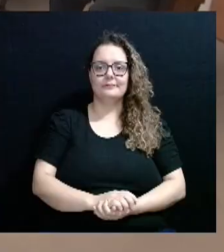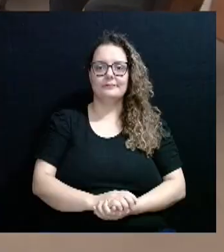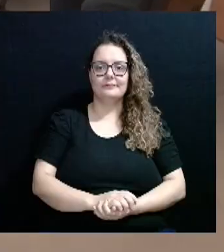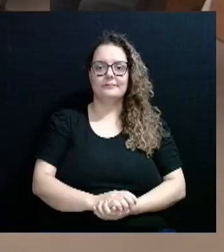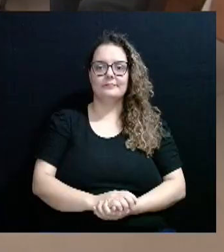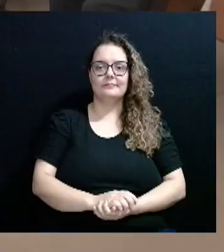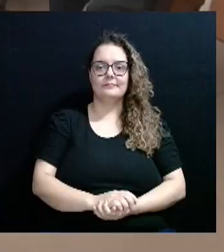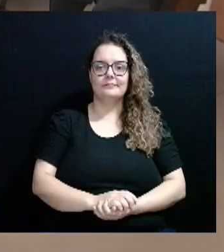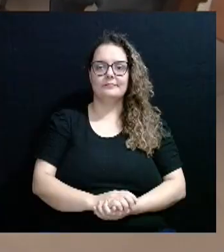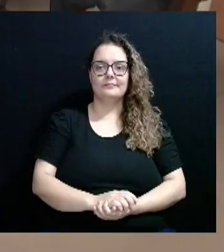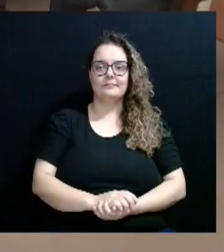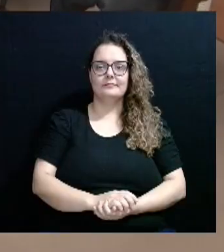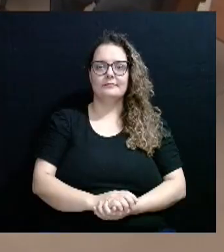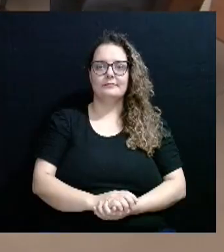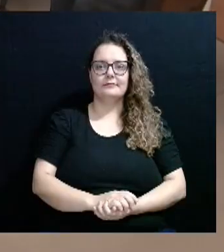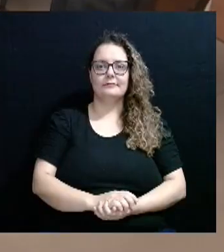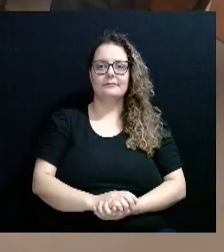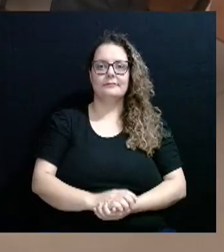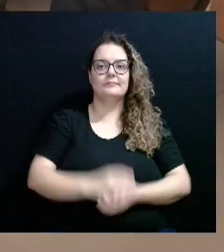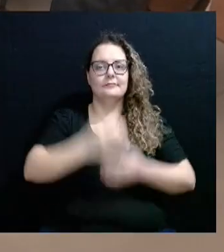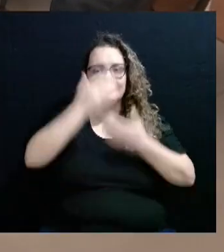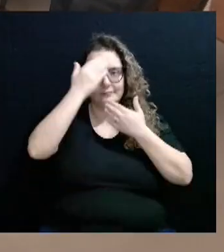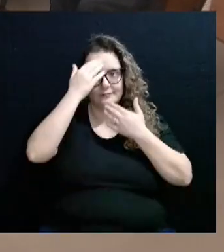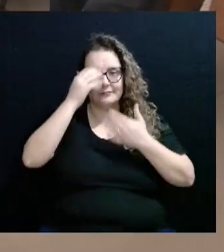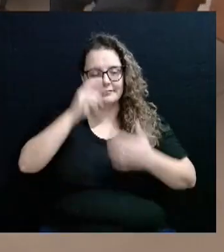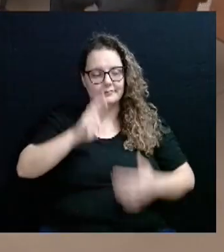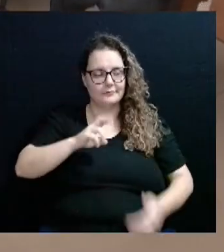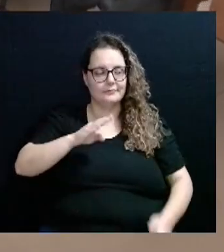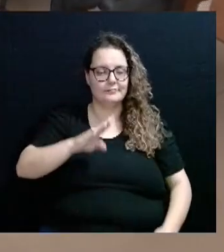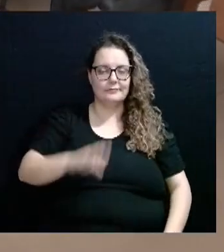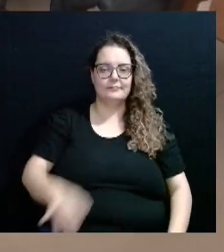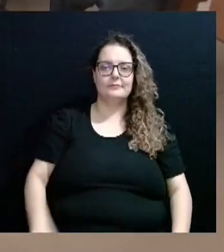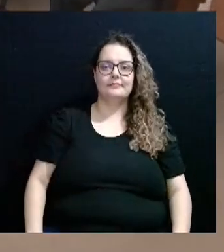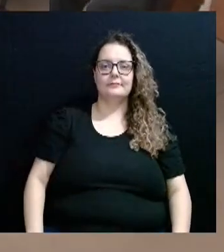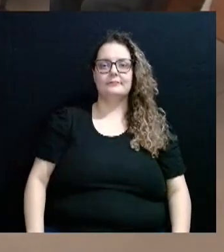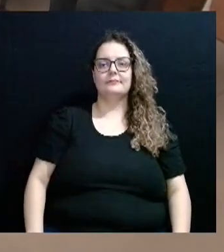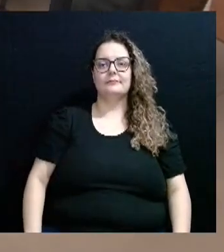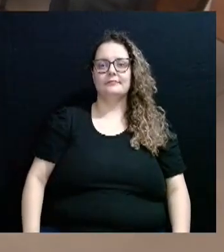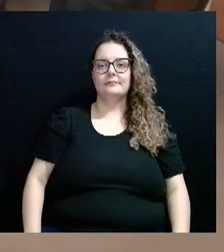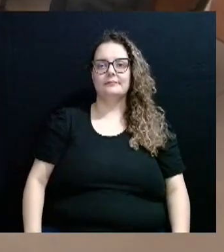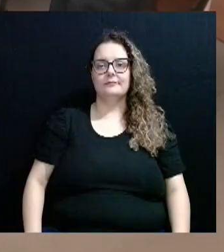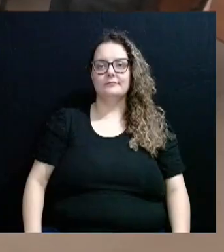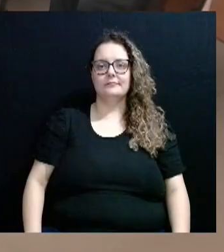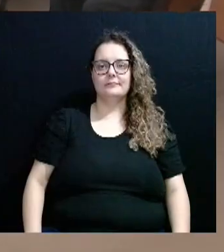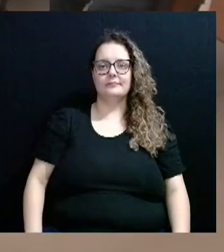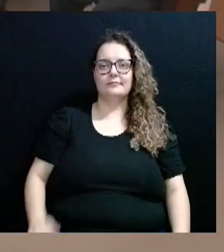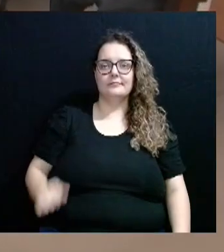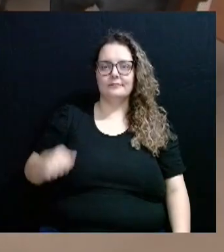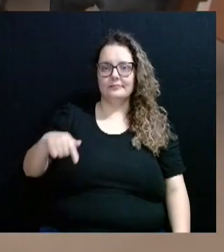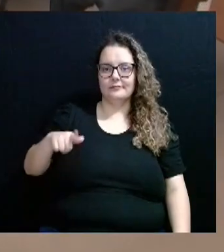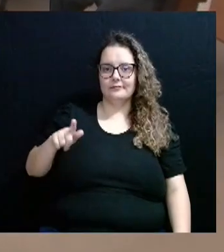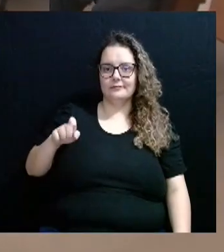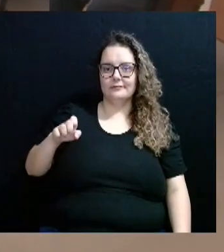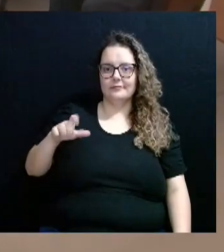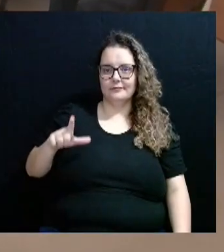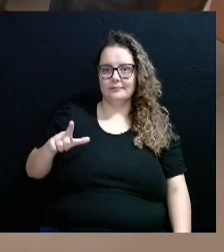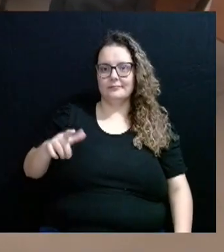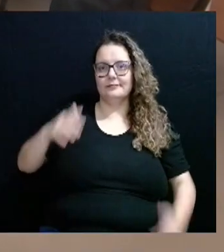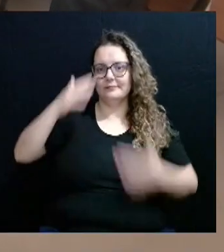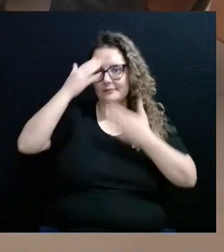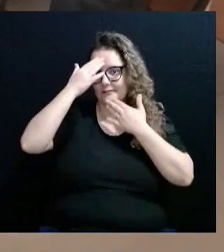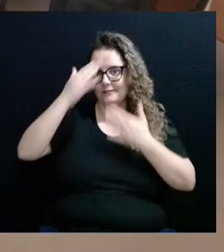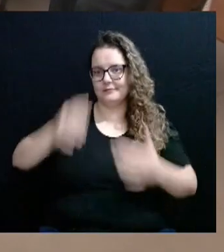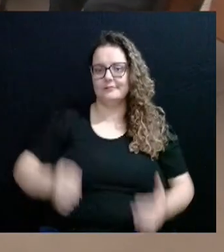Valeu, RB. Bom, vou passar agora a palavra para Angel. Obrigada, Angel.